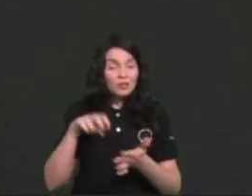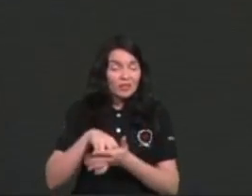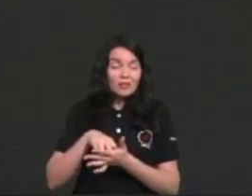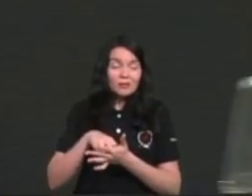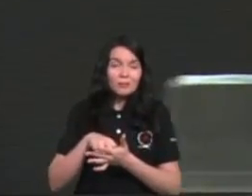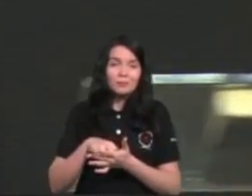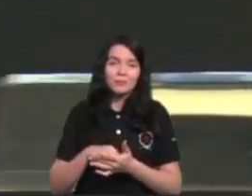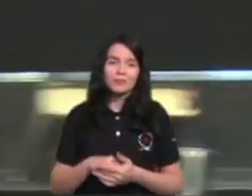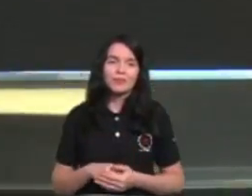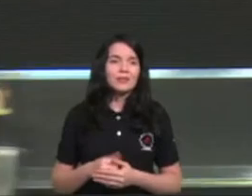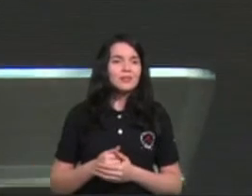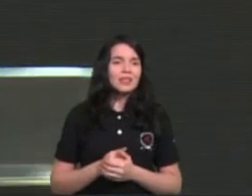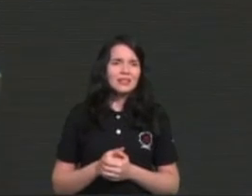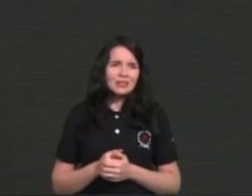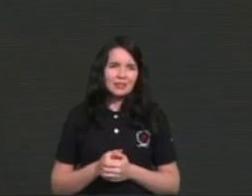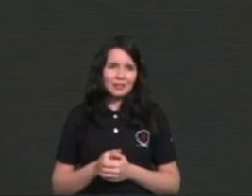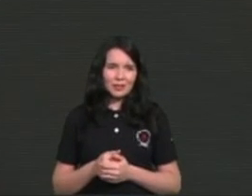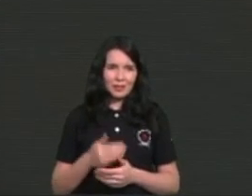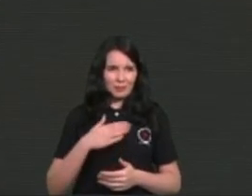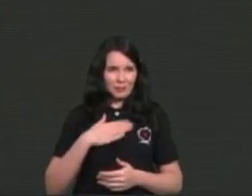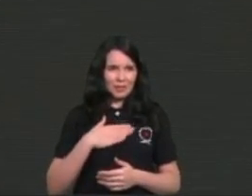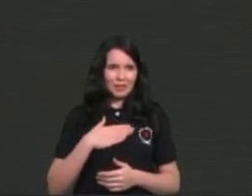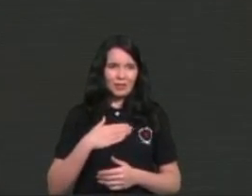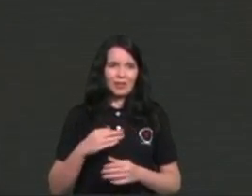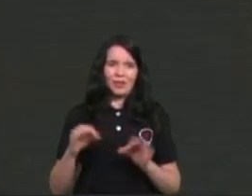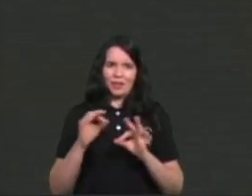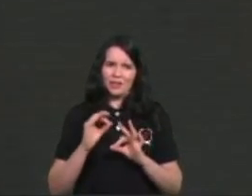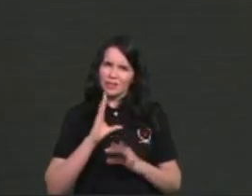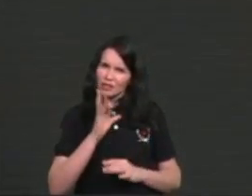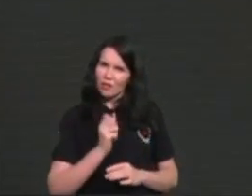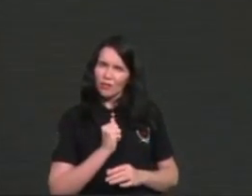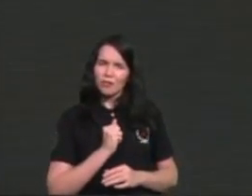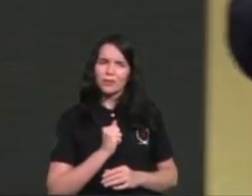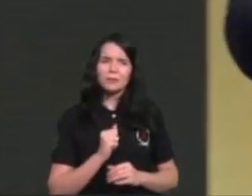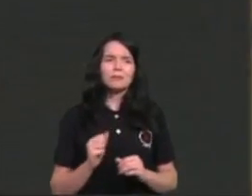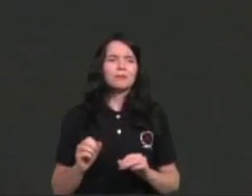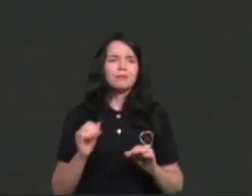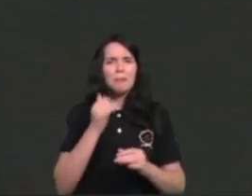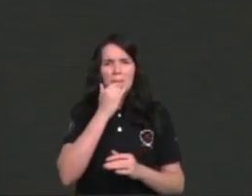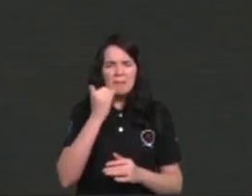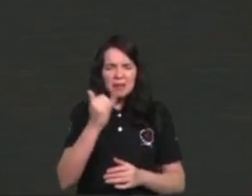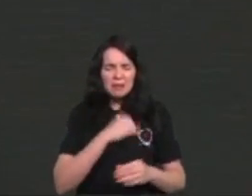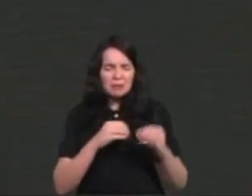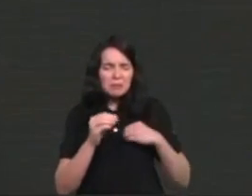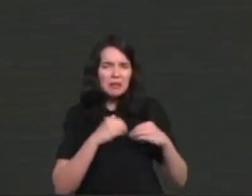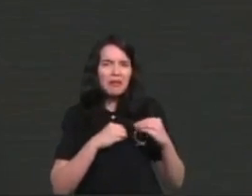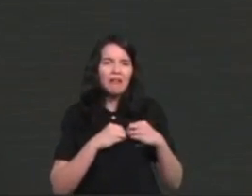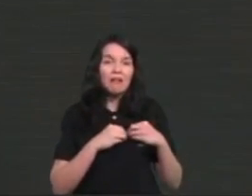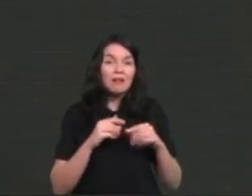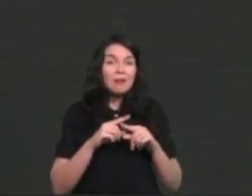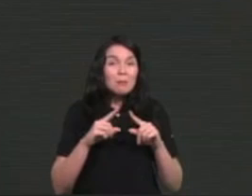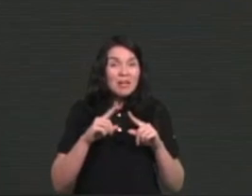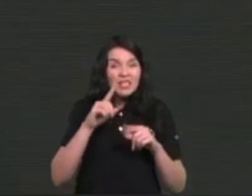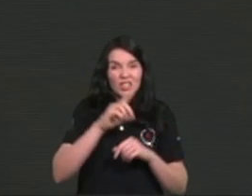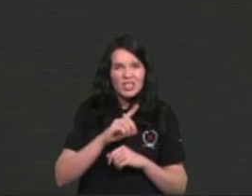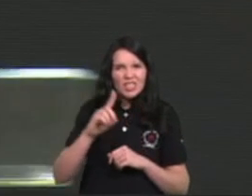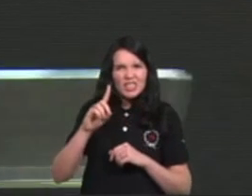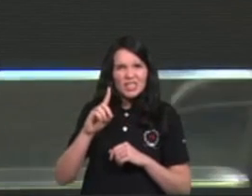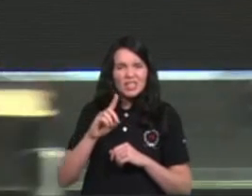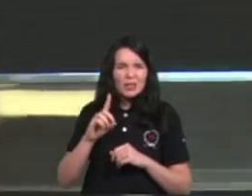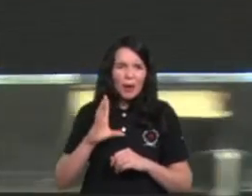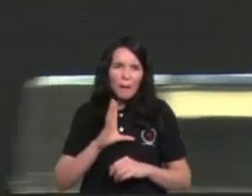de Deus não é nada em você em mim para que eu possa ser salvo não é nada em mim você para que eu possa ter perdão de Pecados mas a grandiosidade